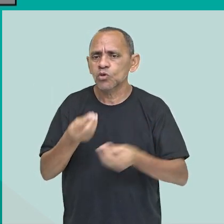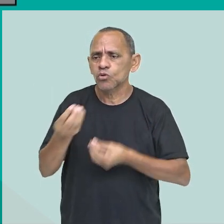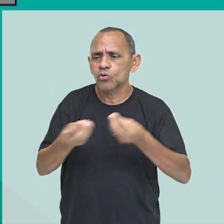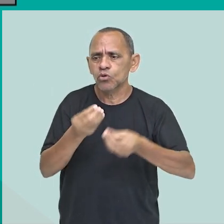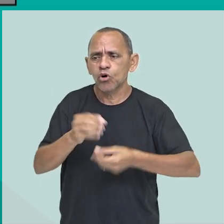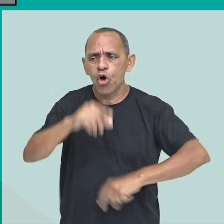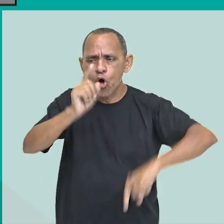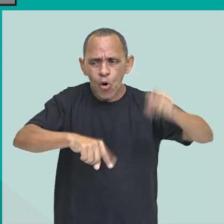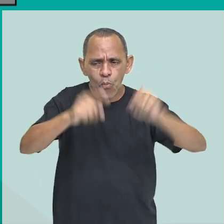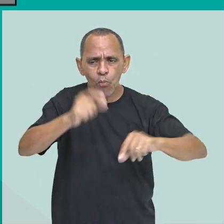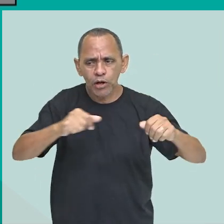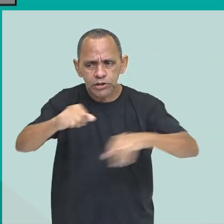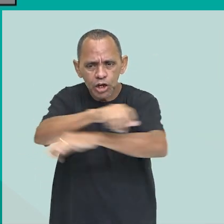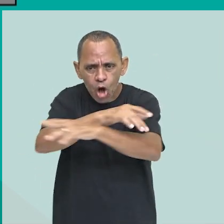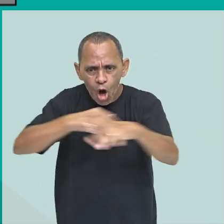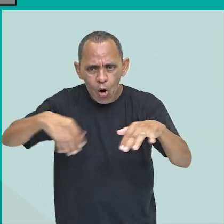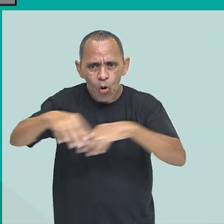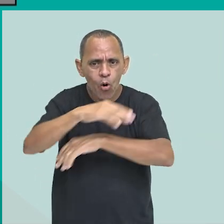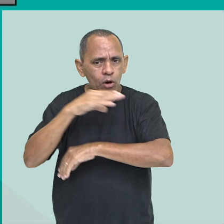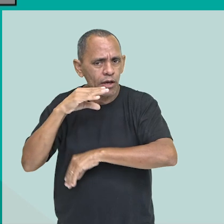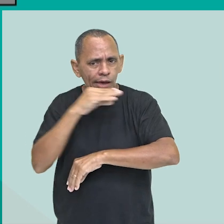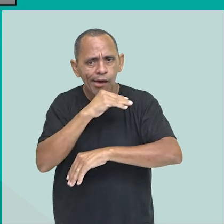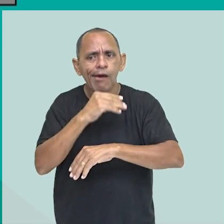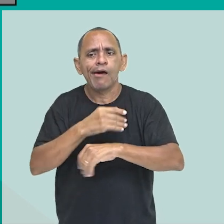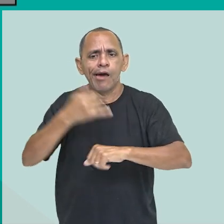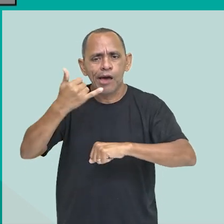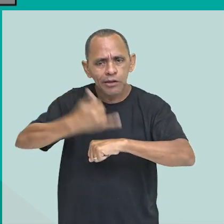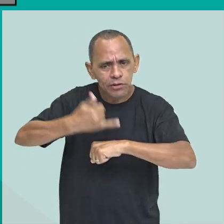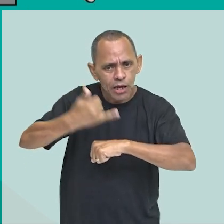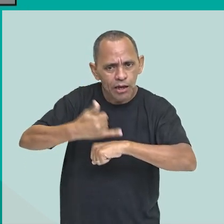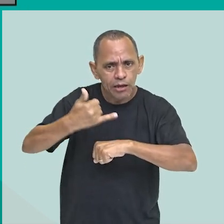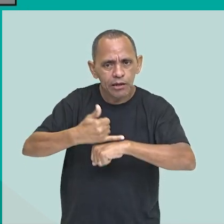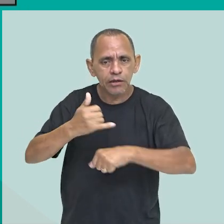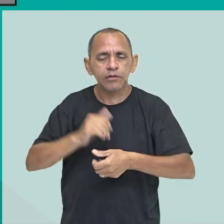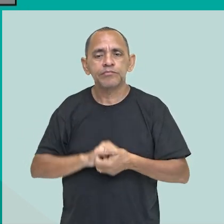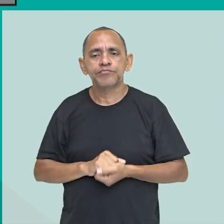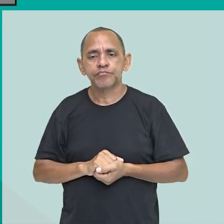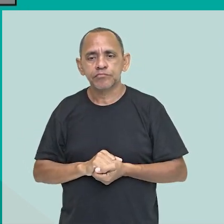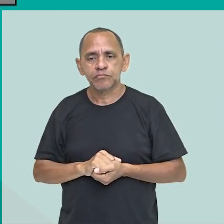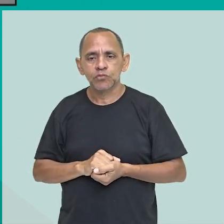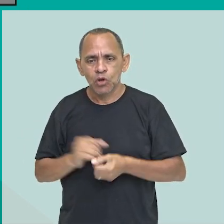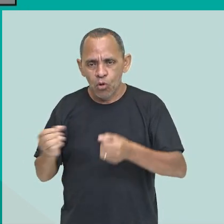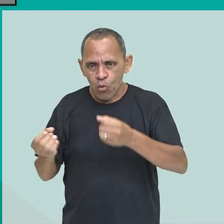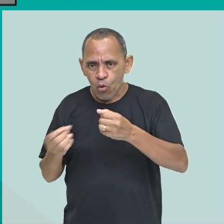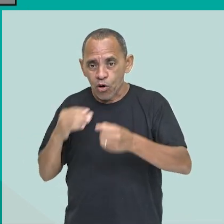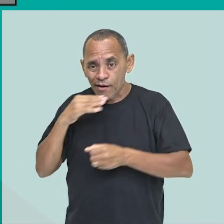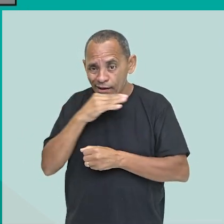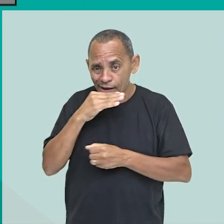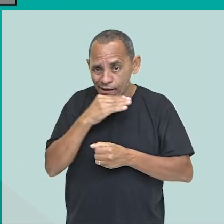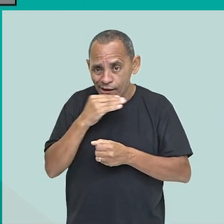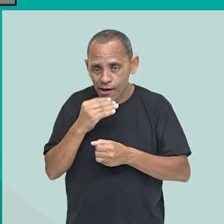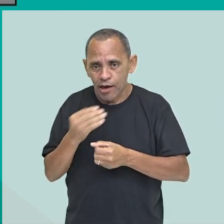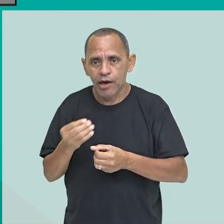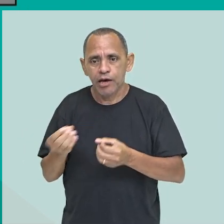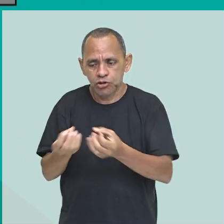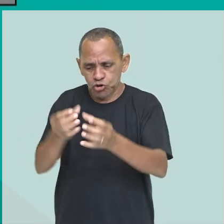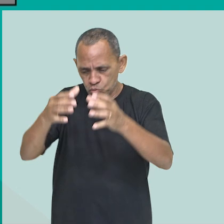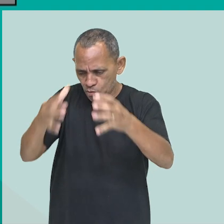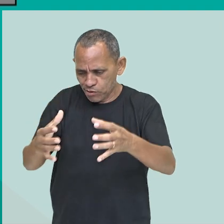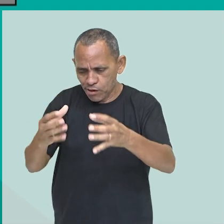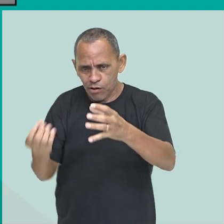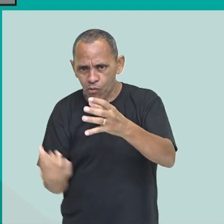por meio de corpos sólidos que aquecem, seja pelo calor do fogo ou pelo contato com outro mais